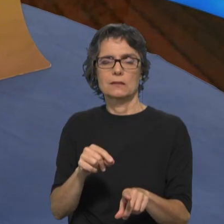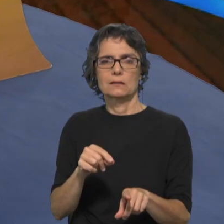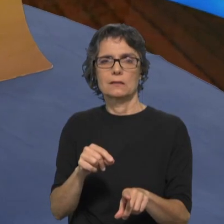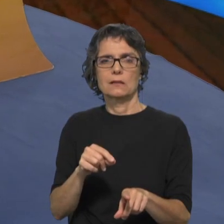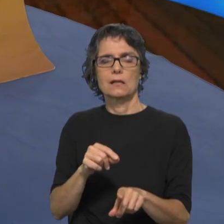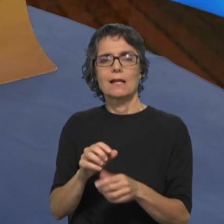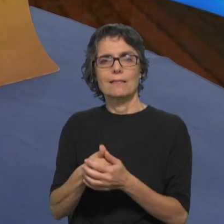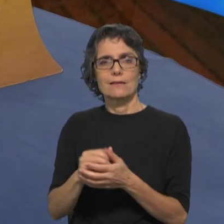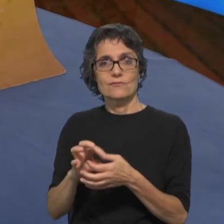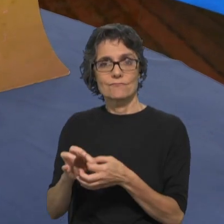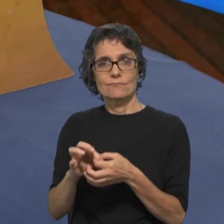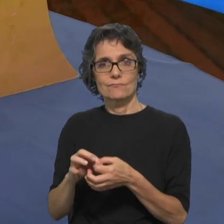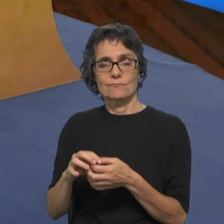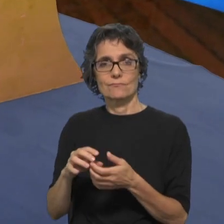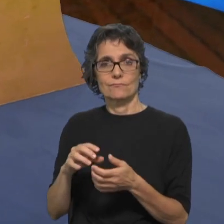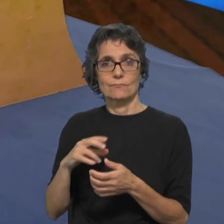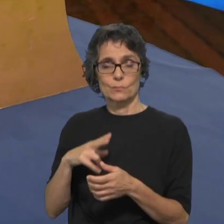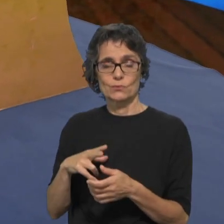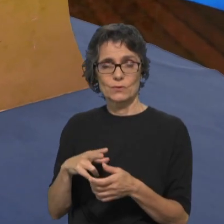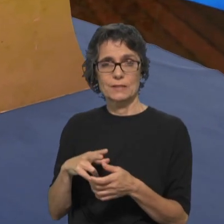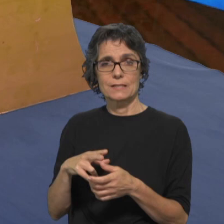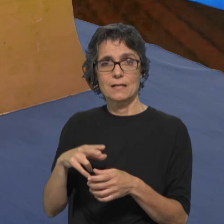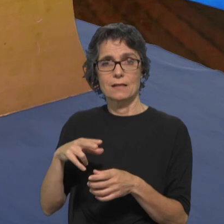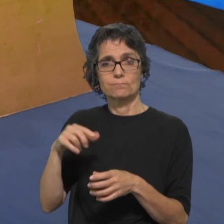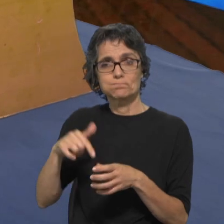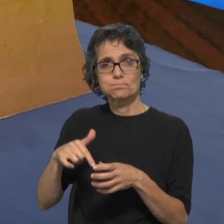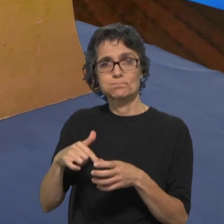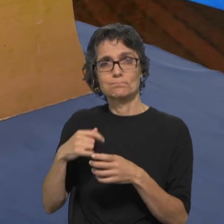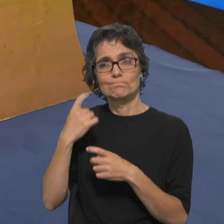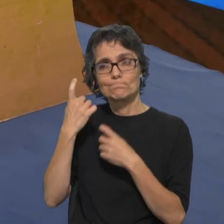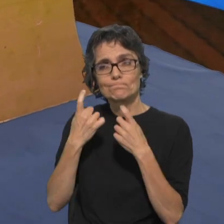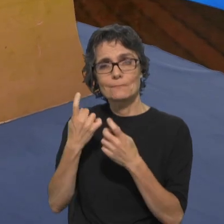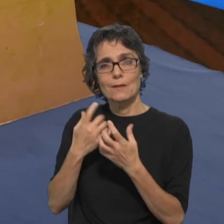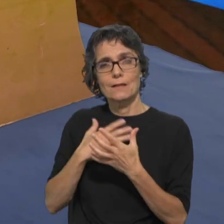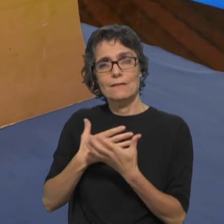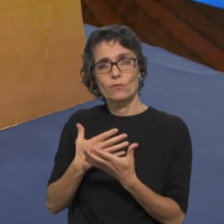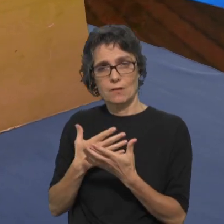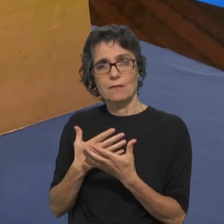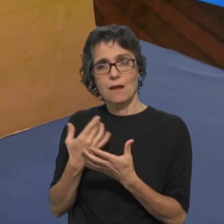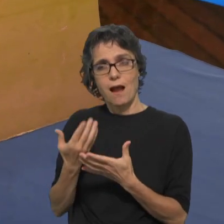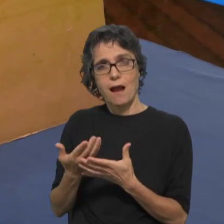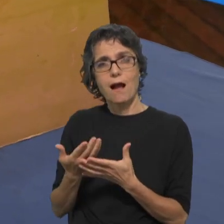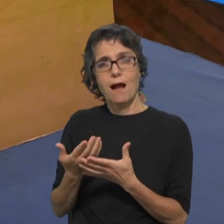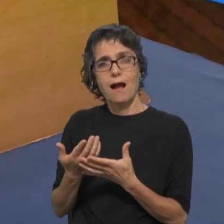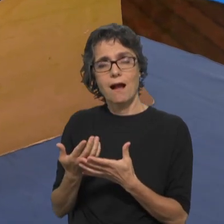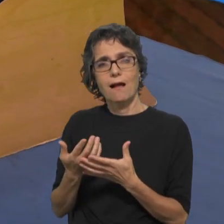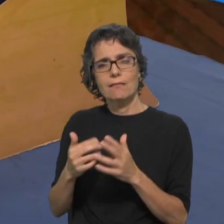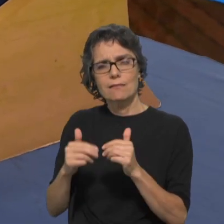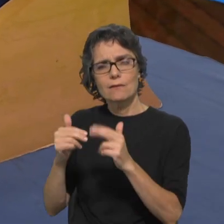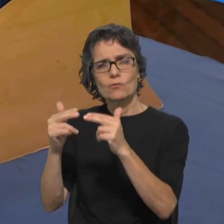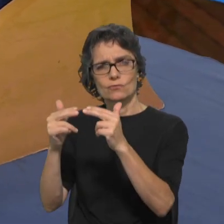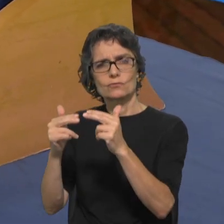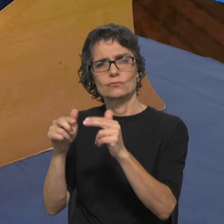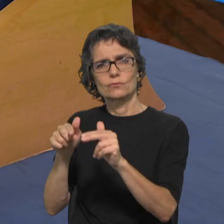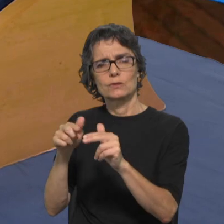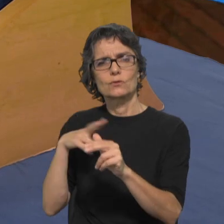Aliança Evangélica se criou uma consciência reflexiva e de desejo e de construção de